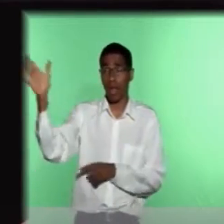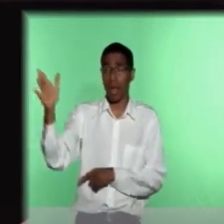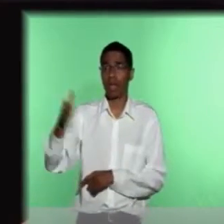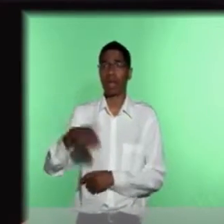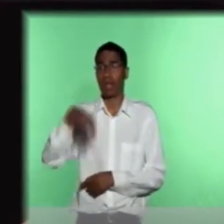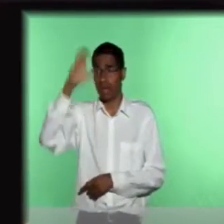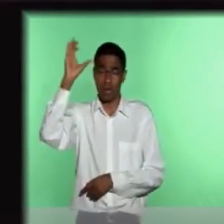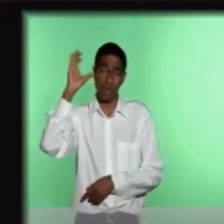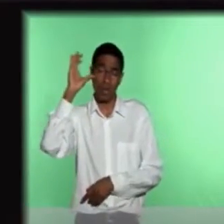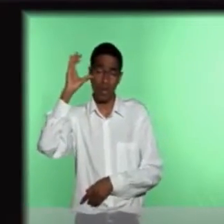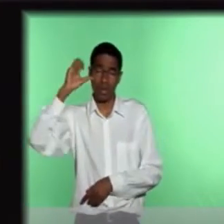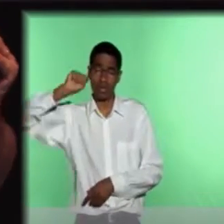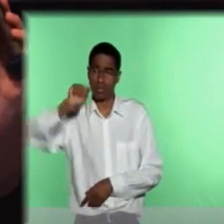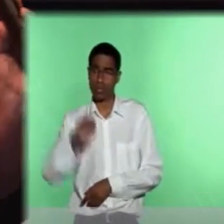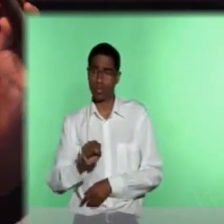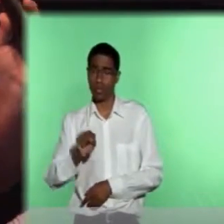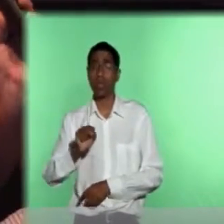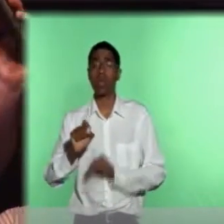do Sul,